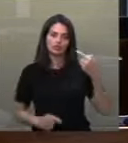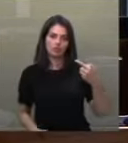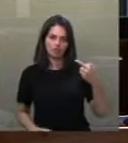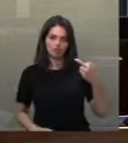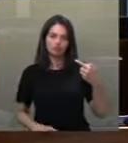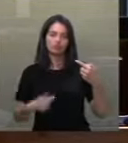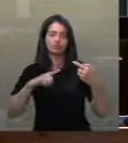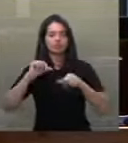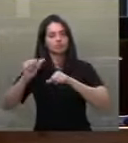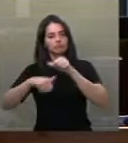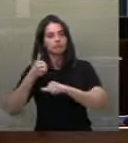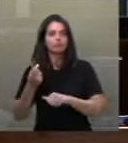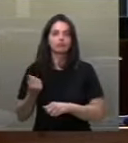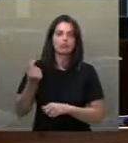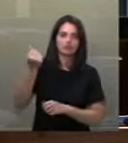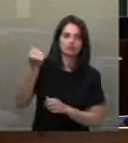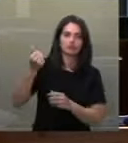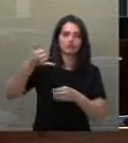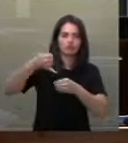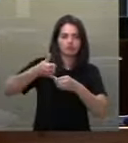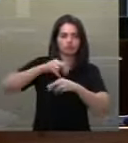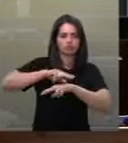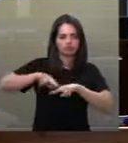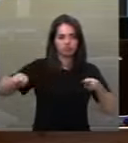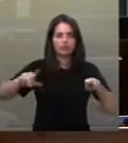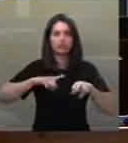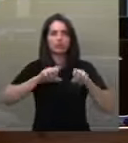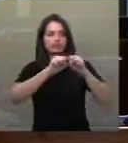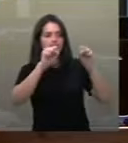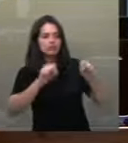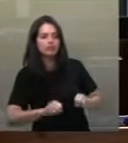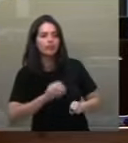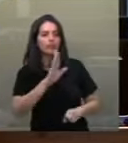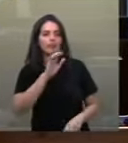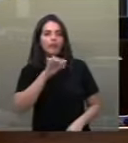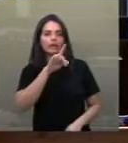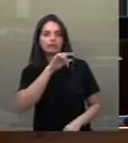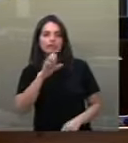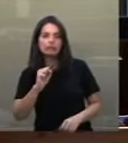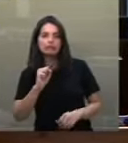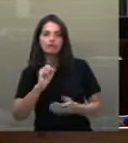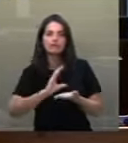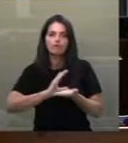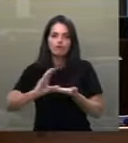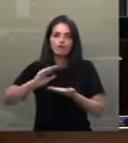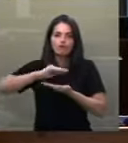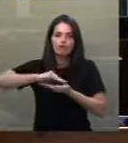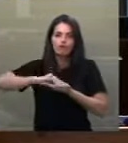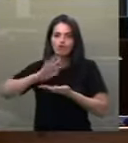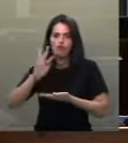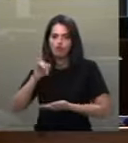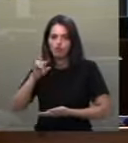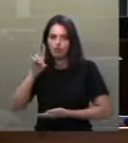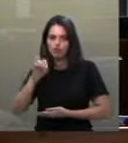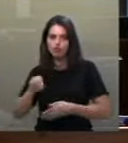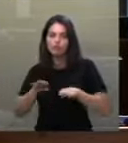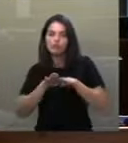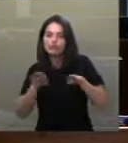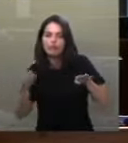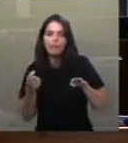de combustível e estabelecem um sistema de bandas, cria fundo de estabilização de preços.